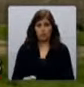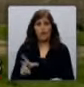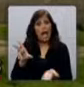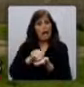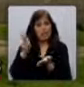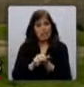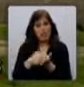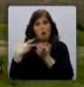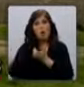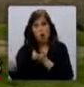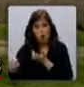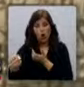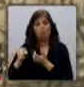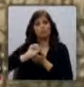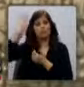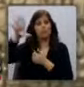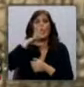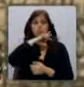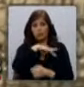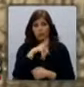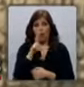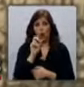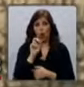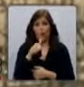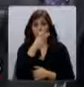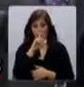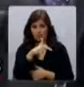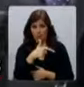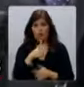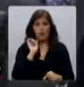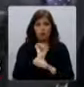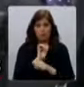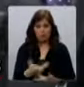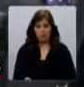gravação foi entregar a polícia Robert teste foi detido